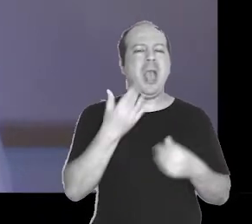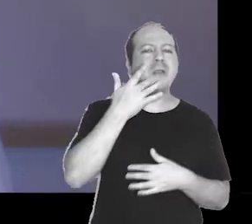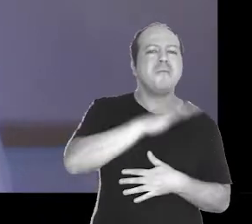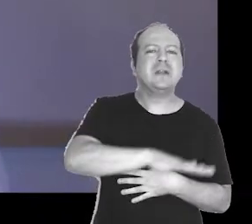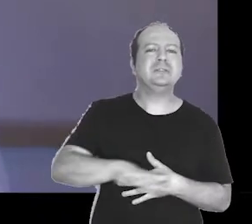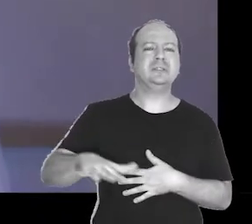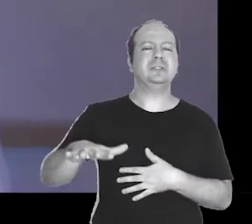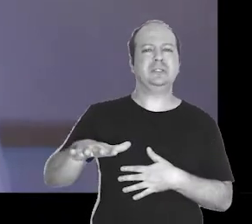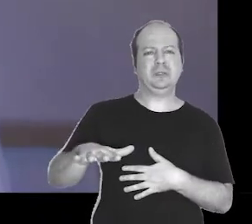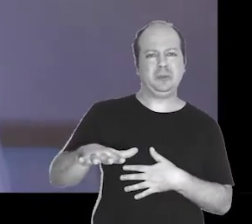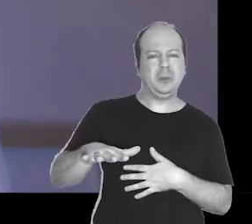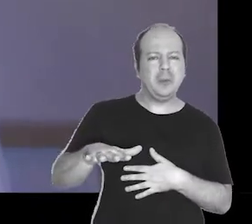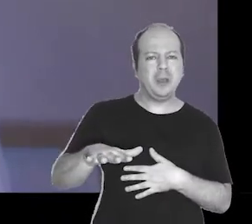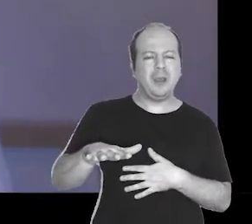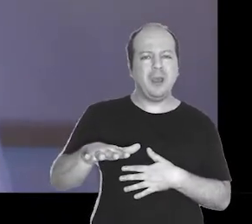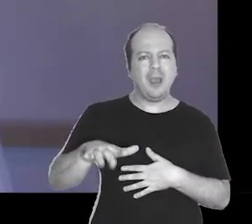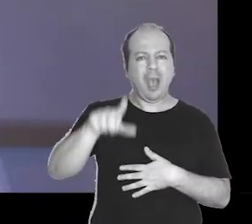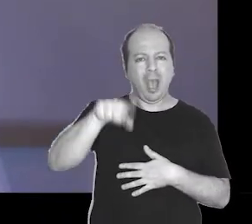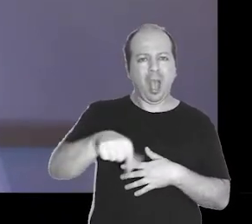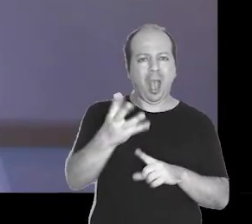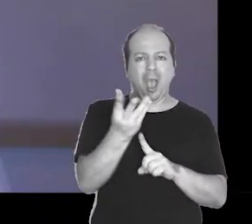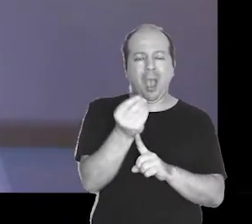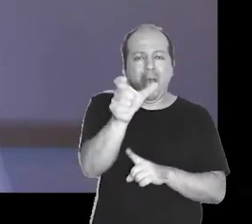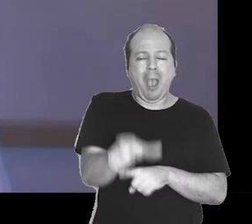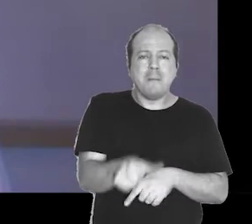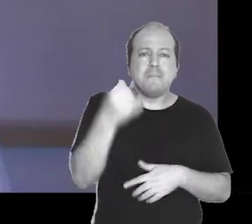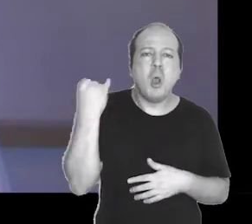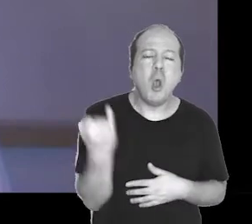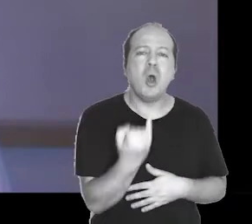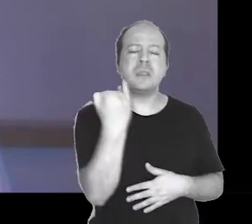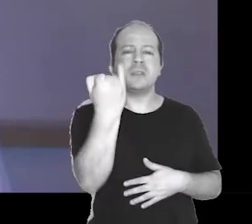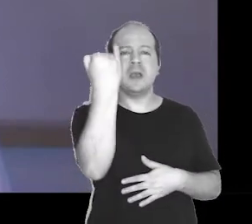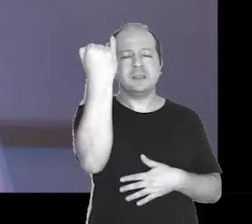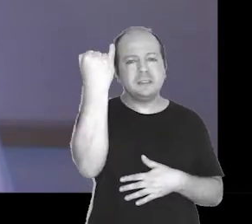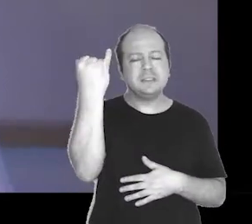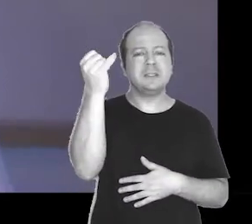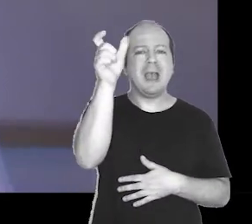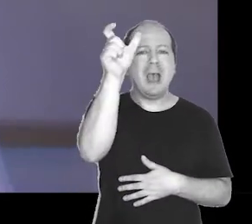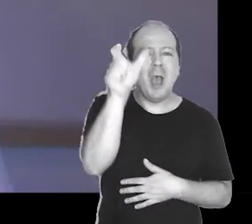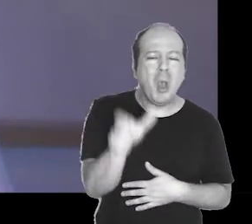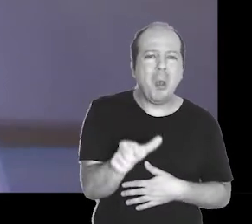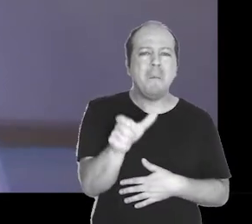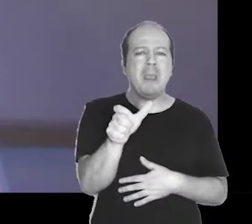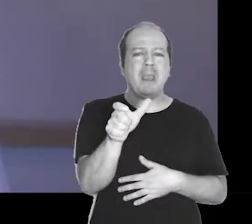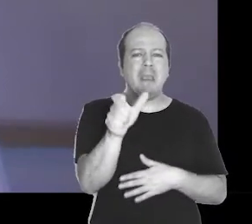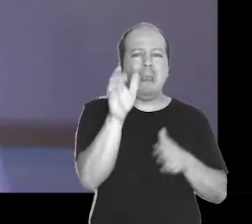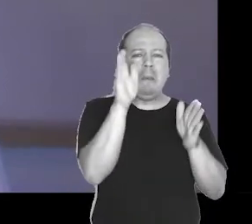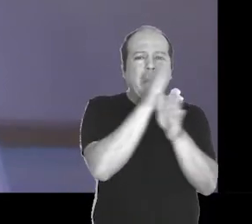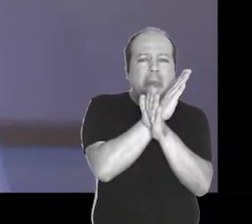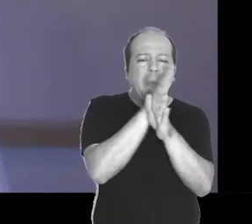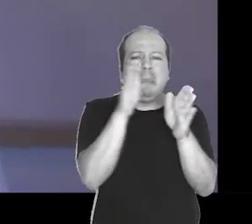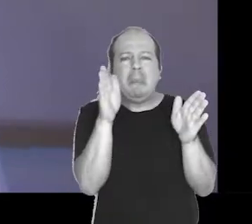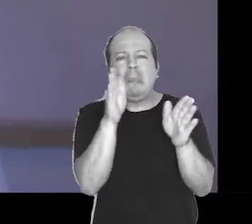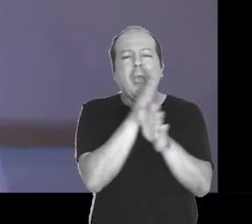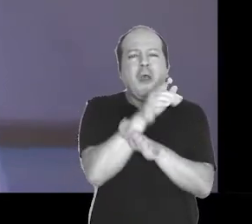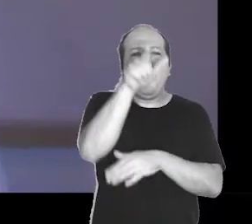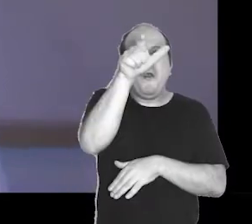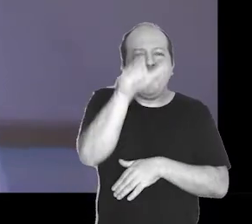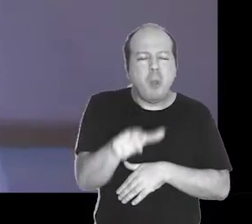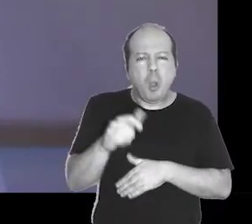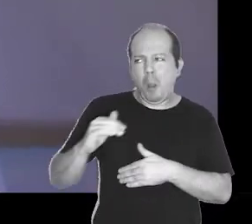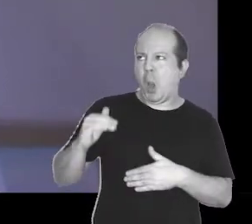infantil uma pista importante para o homem em fragmentos em que você se tornou,